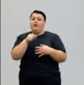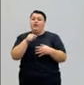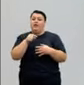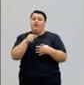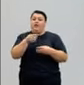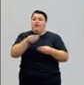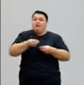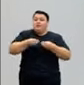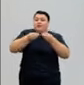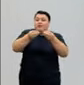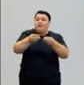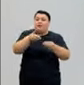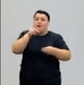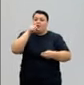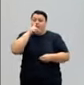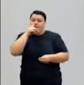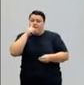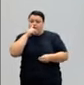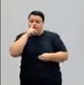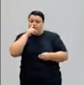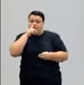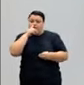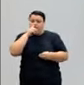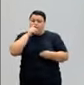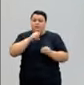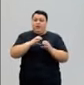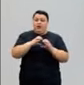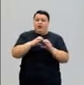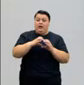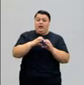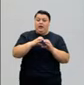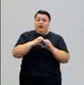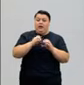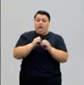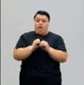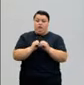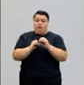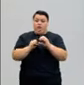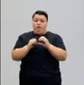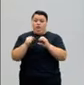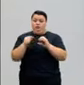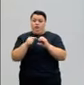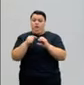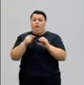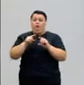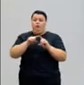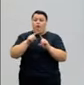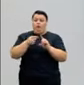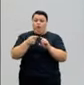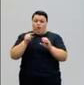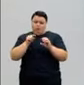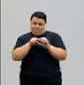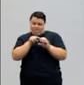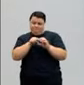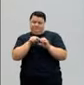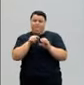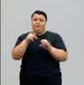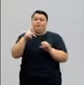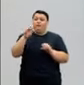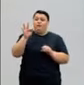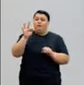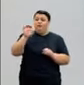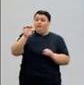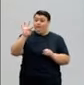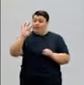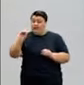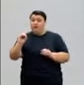da placenta. IgA, ele está presente nas secreções corporais. A função